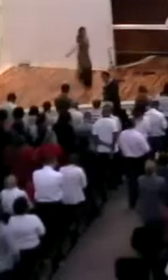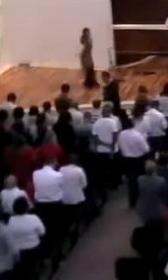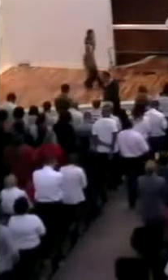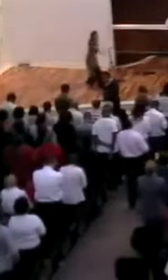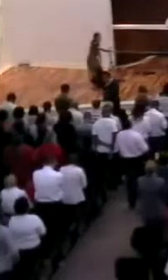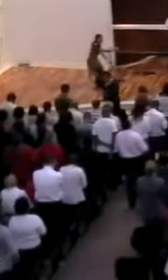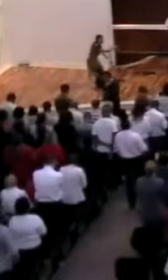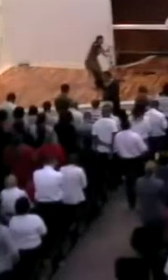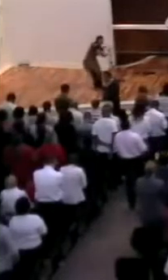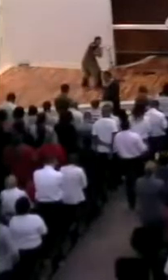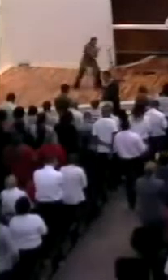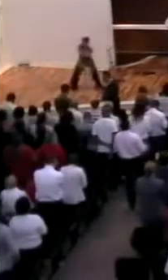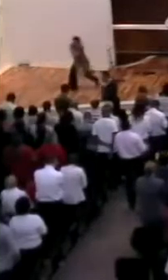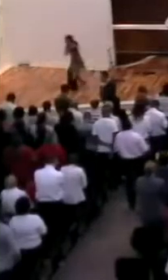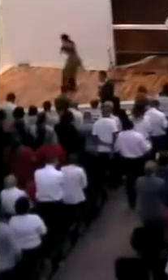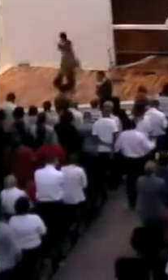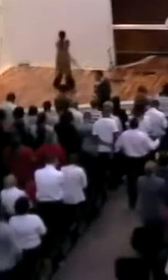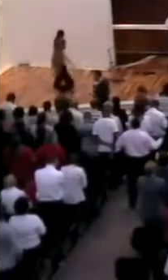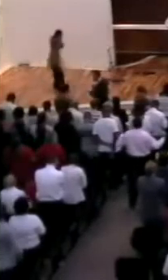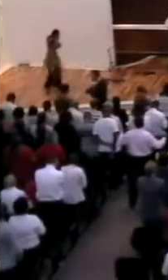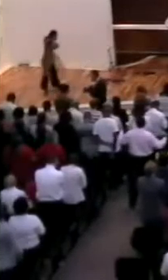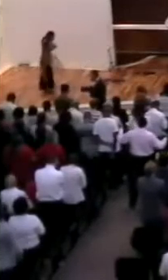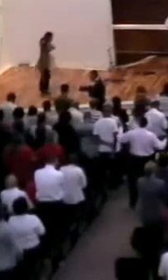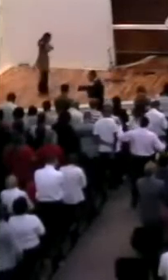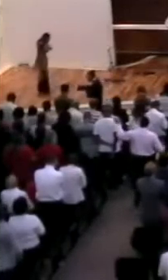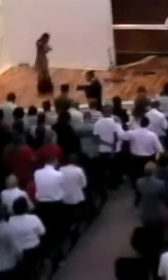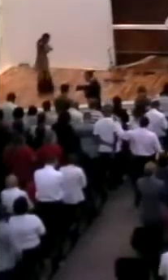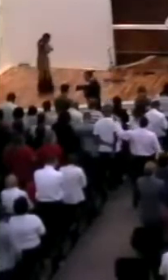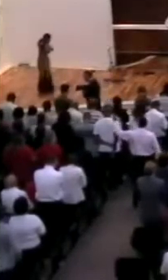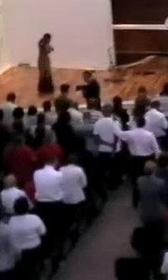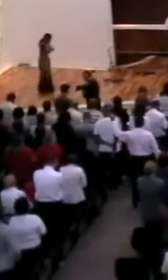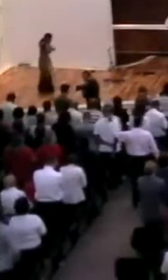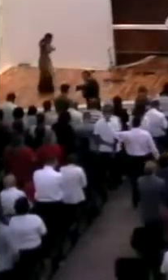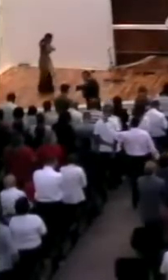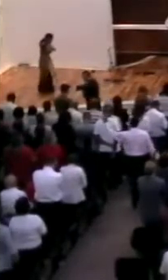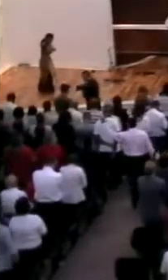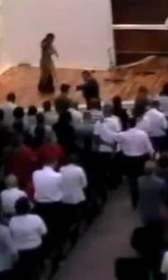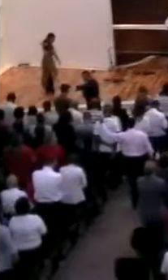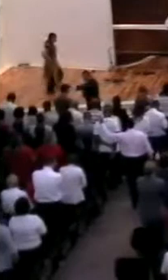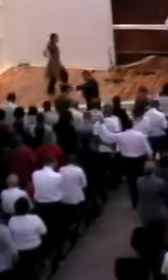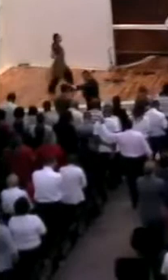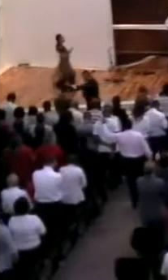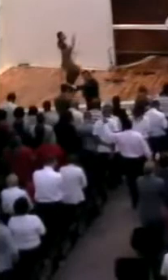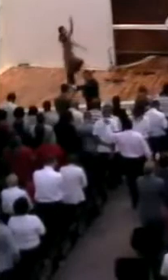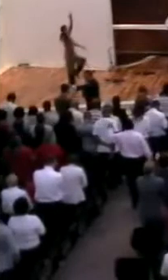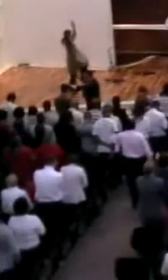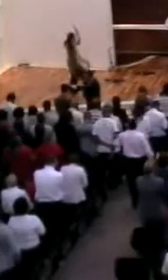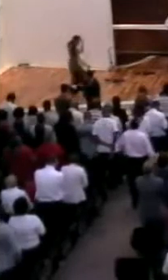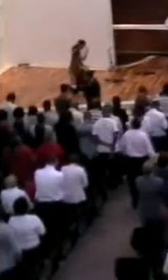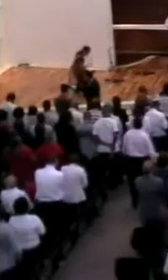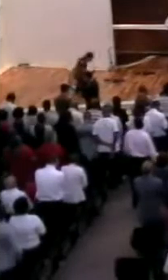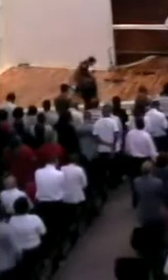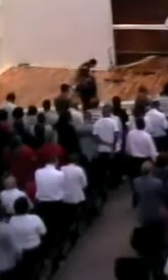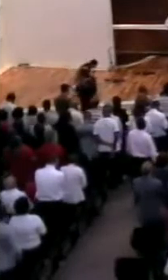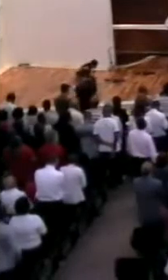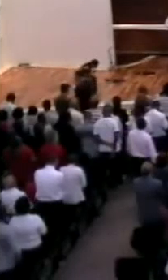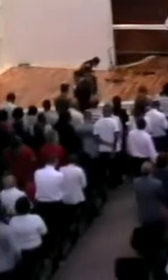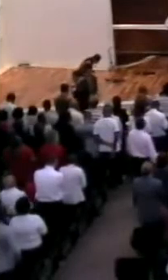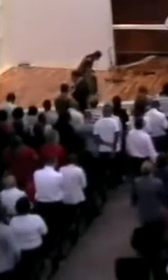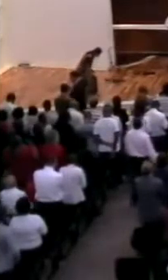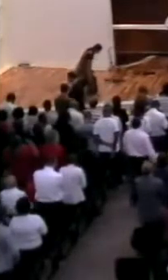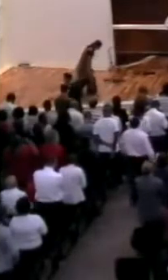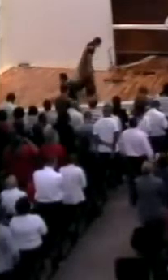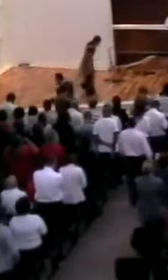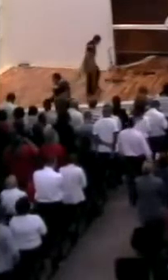Sei que não estou só. Isso vai terminar. O que dizes sobre